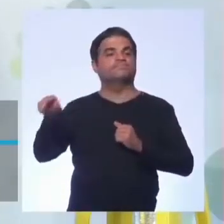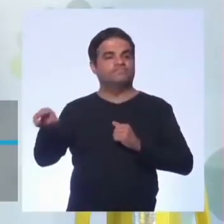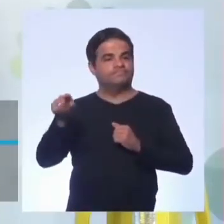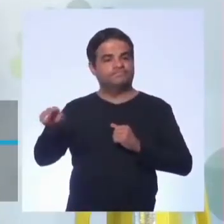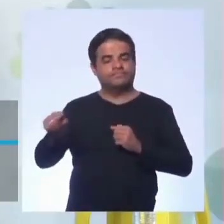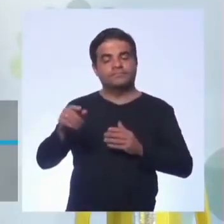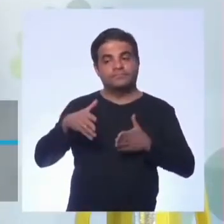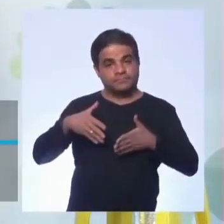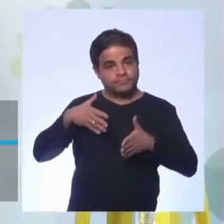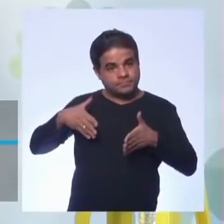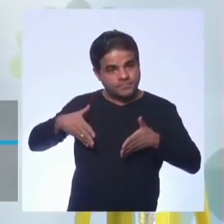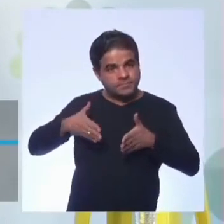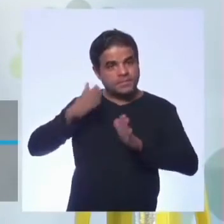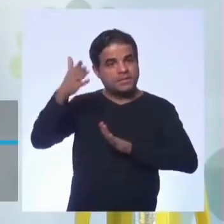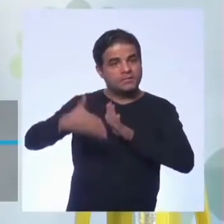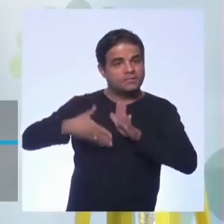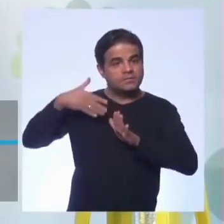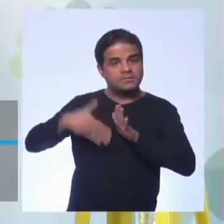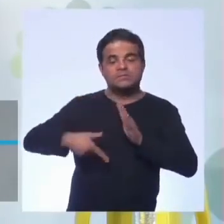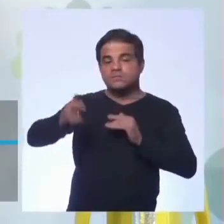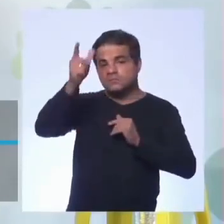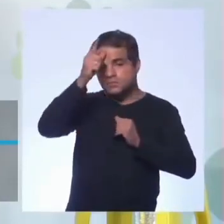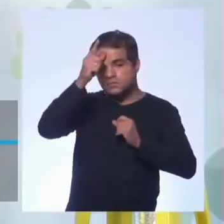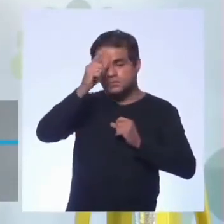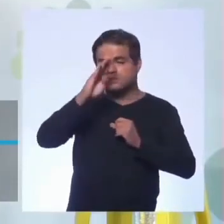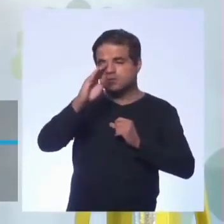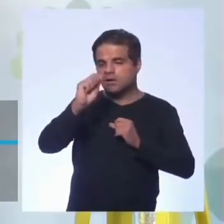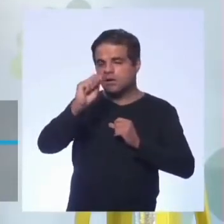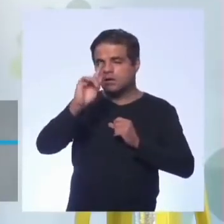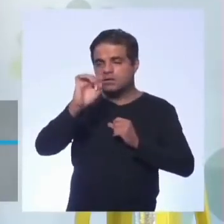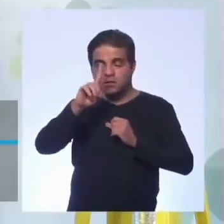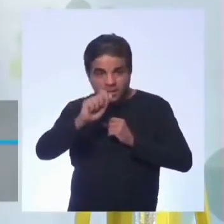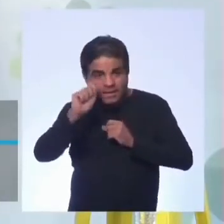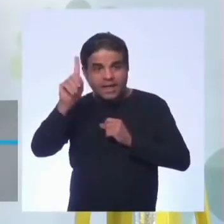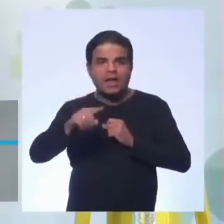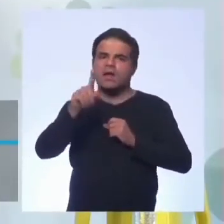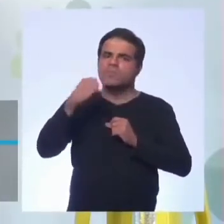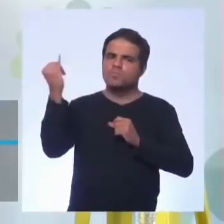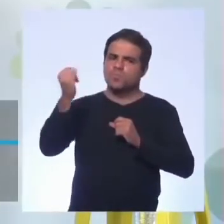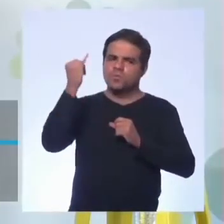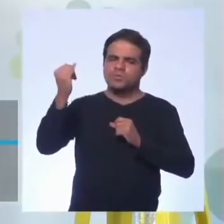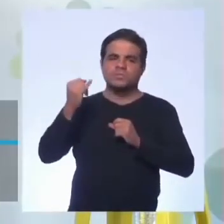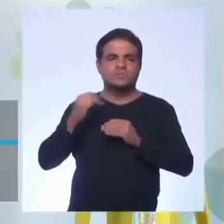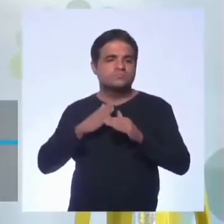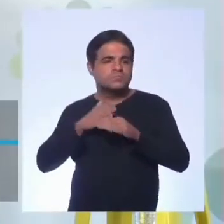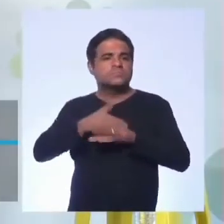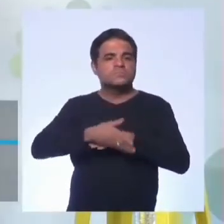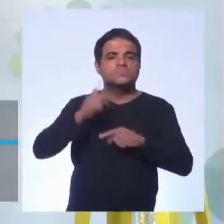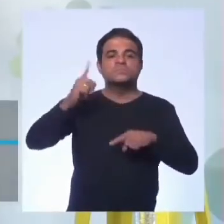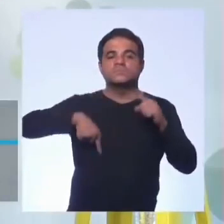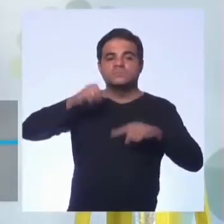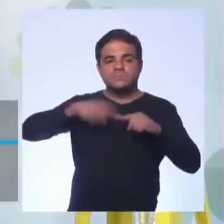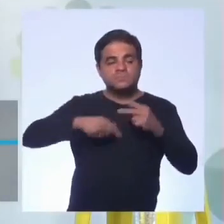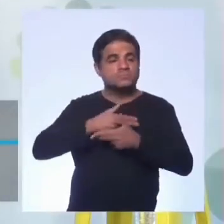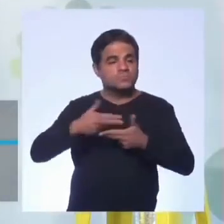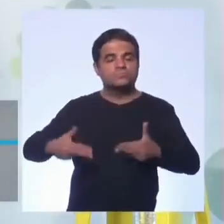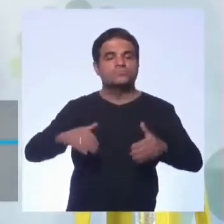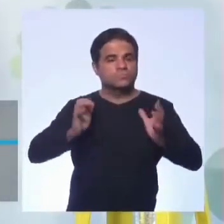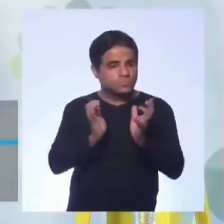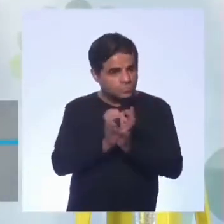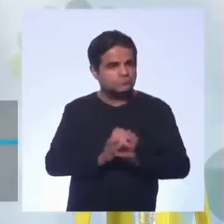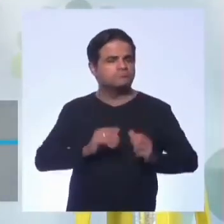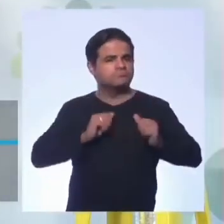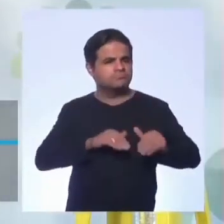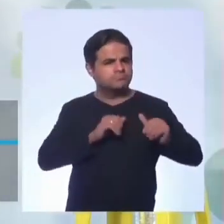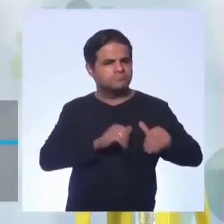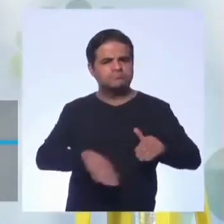a estrada de ferro Berlim-Bagdá era muito importante para atravessar com produtos e também soldados de